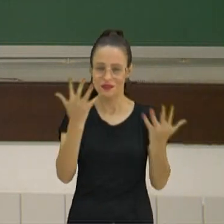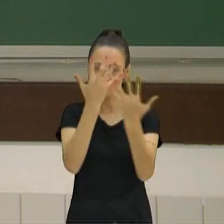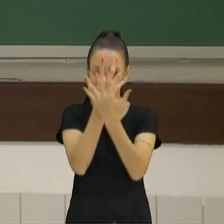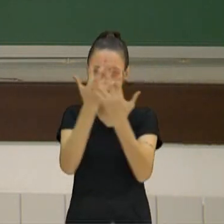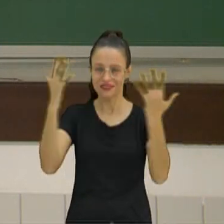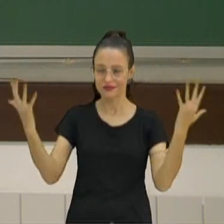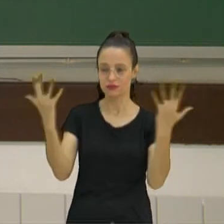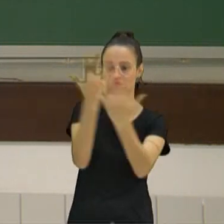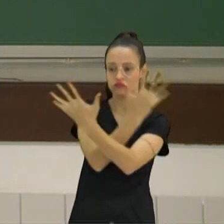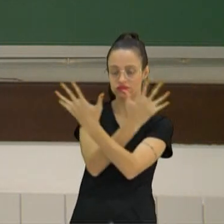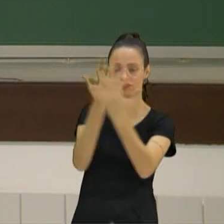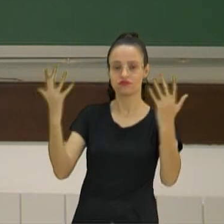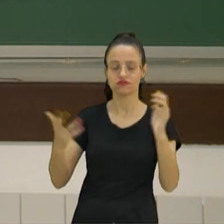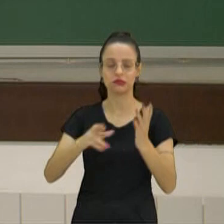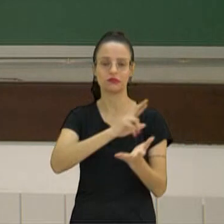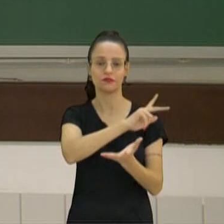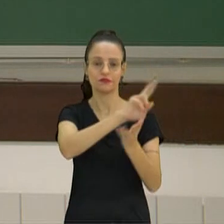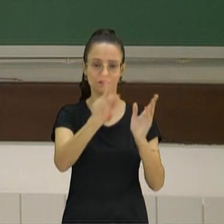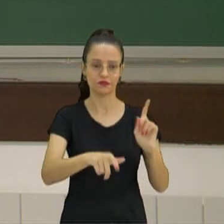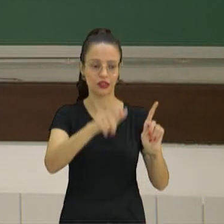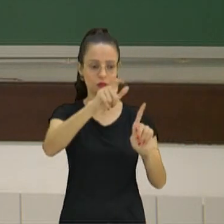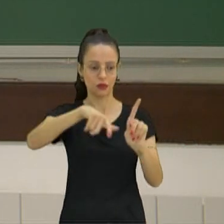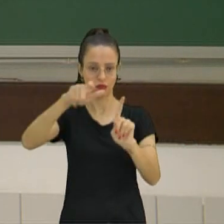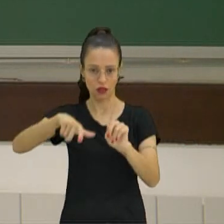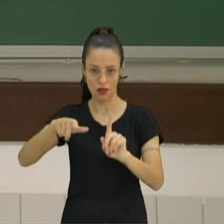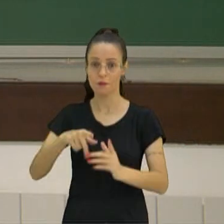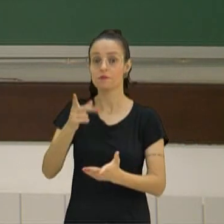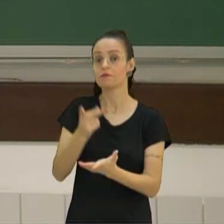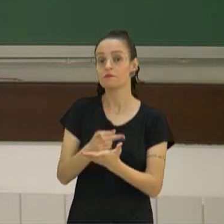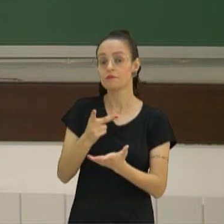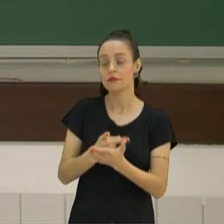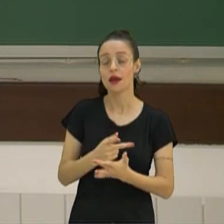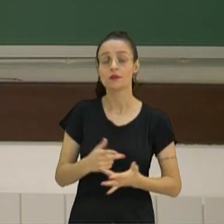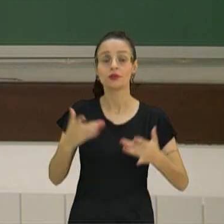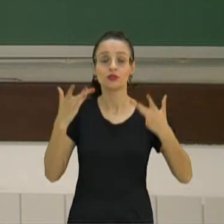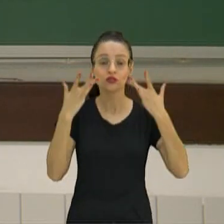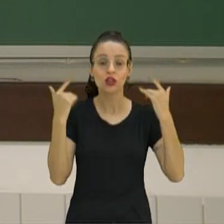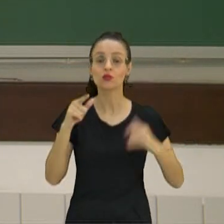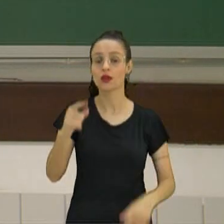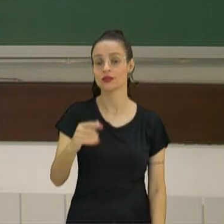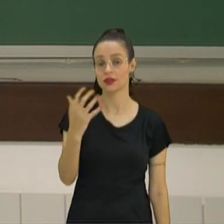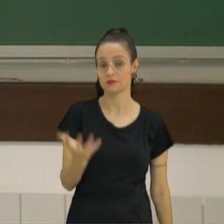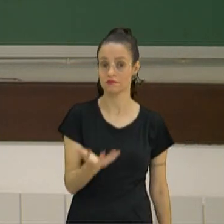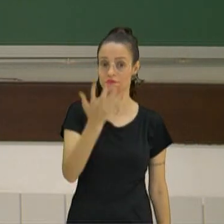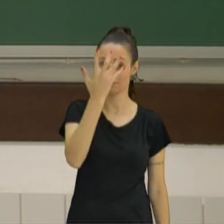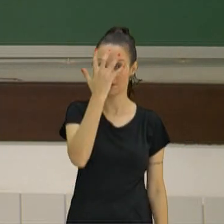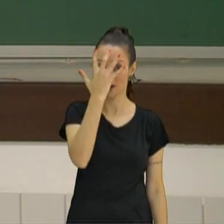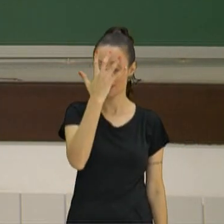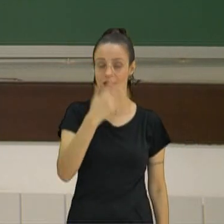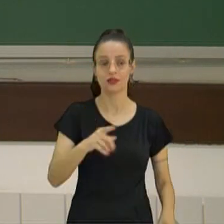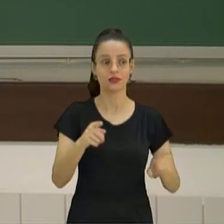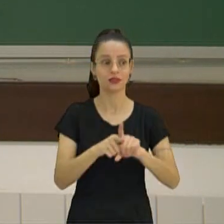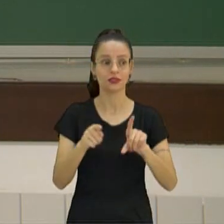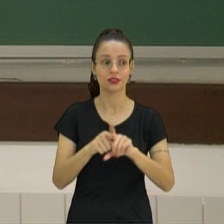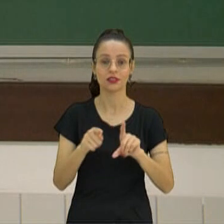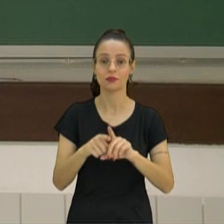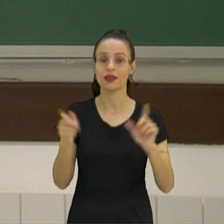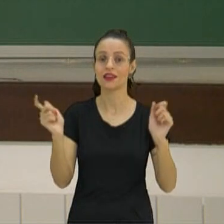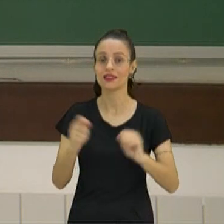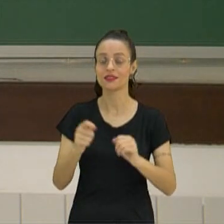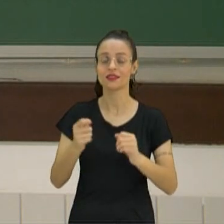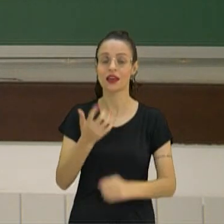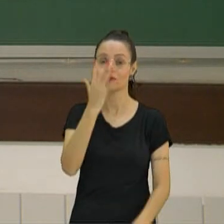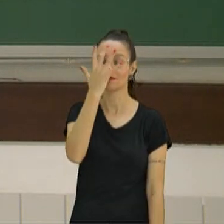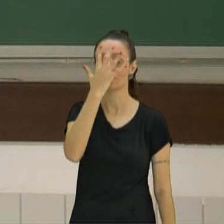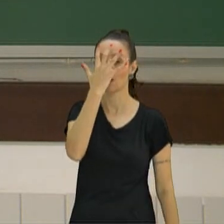Para poder representar vários personagens no mesmo espetáculo. A máscara também tinha um recurso para amplificar a